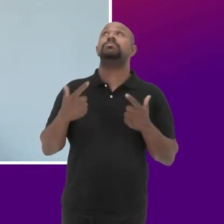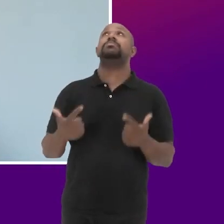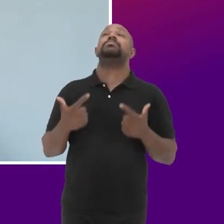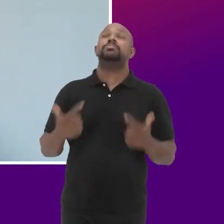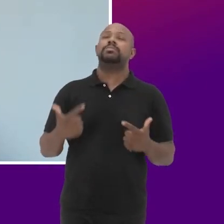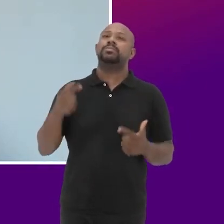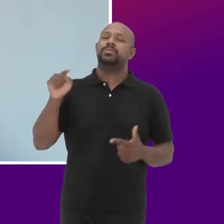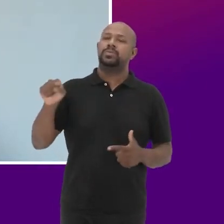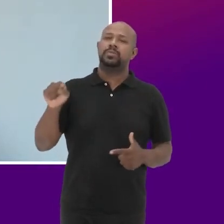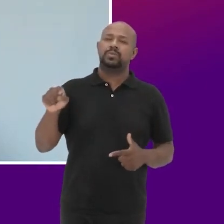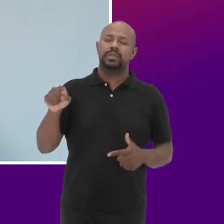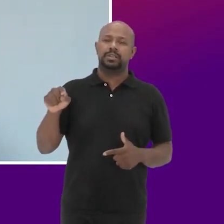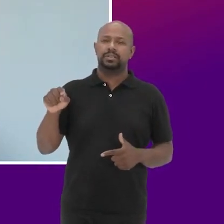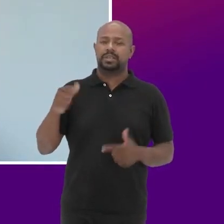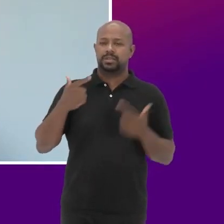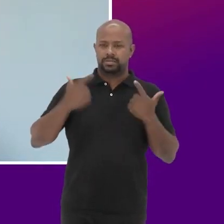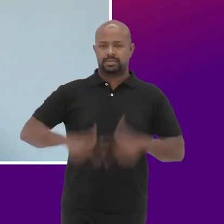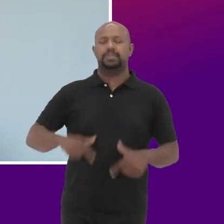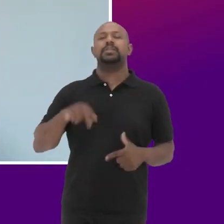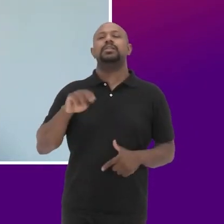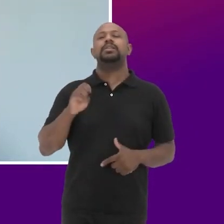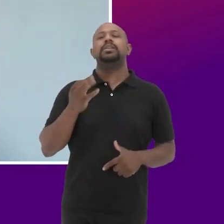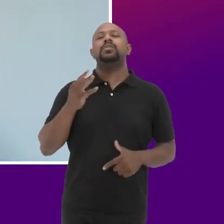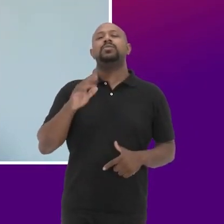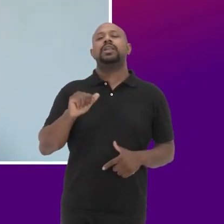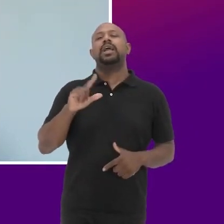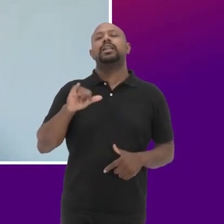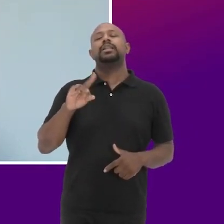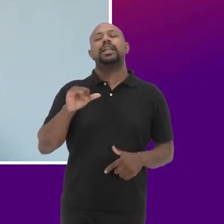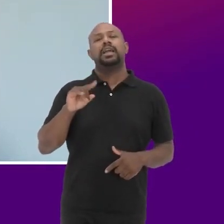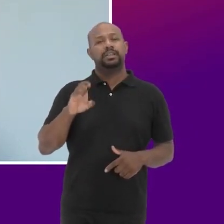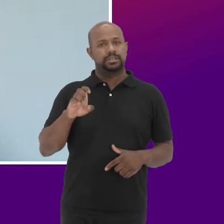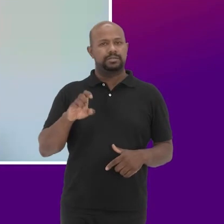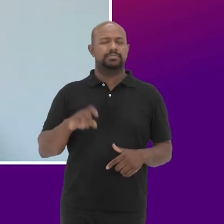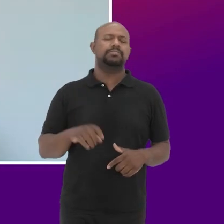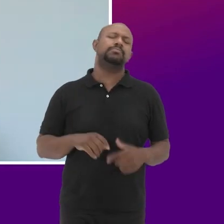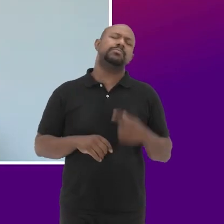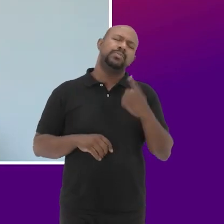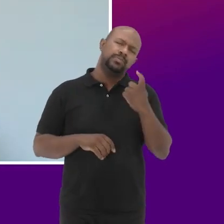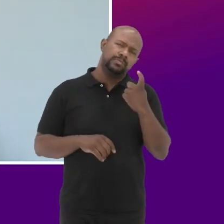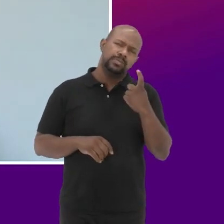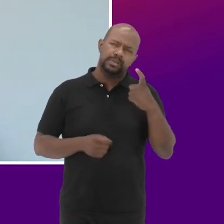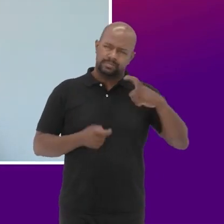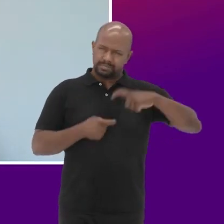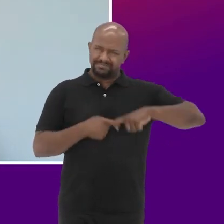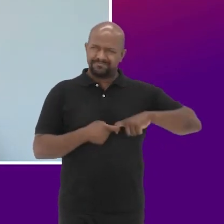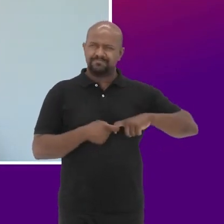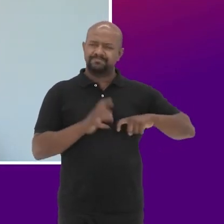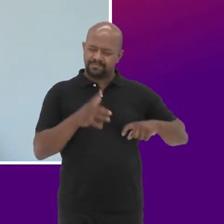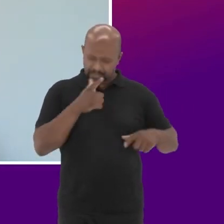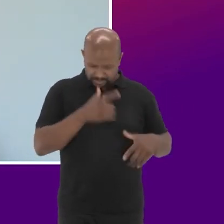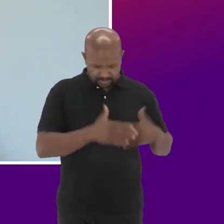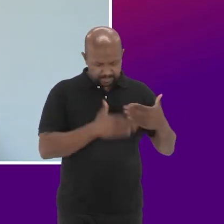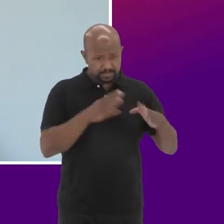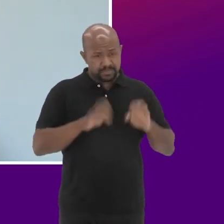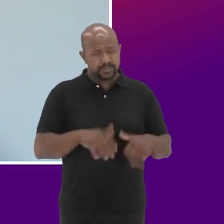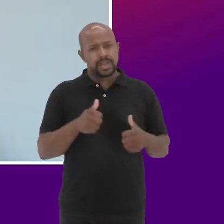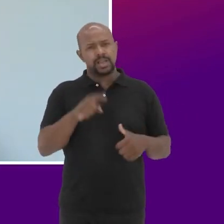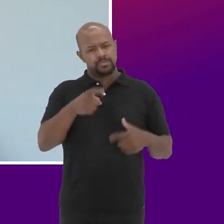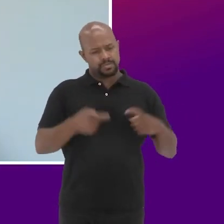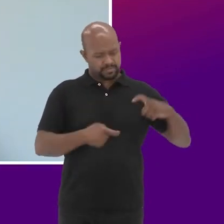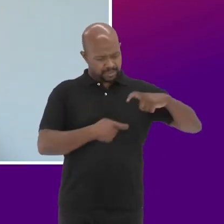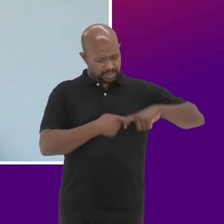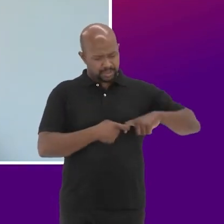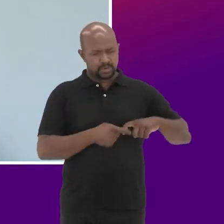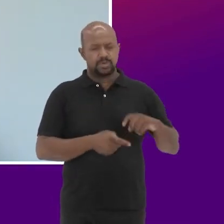agraciado aqui por um pouco dessa neutralidade. E uma dessas parcerias que vem funcionando muito bem é